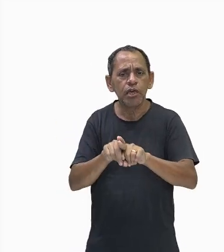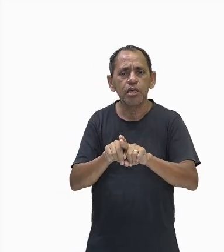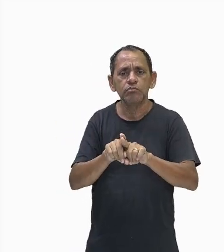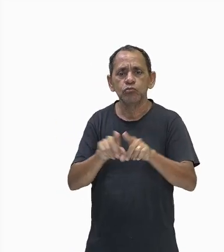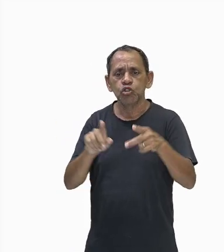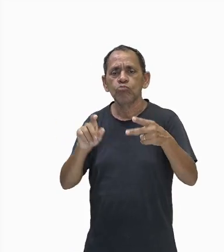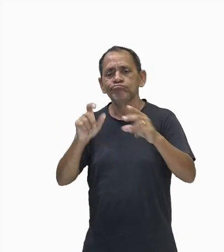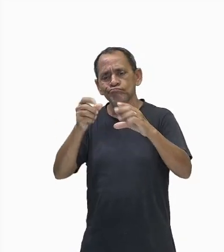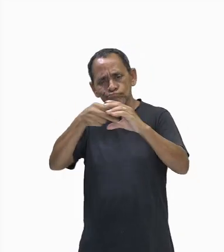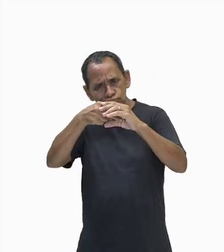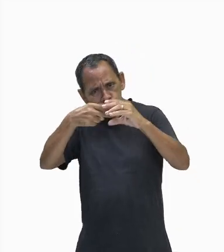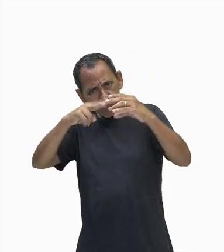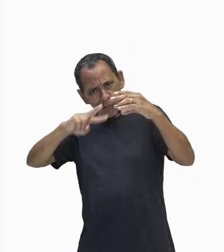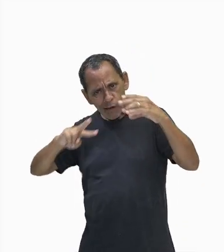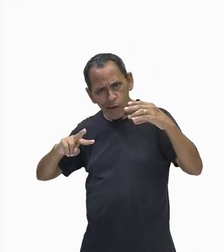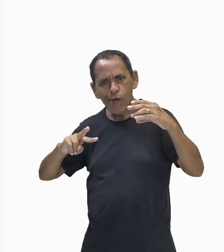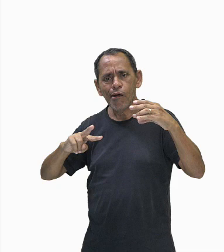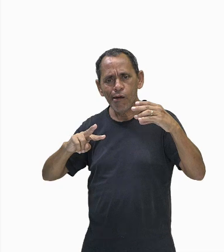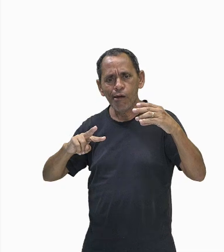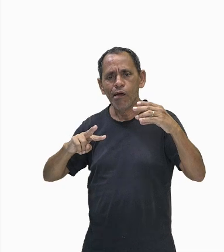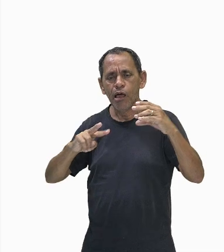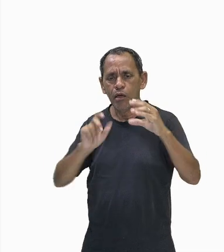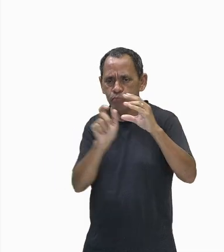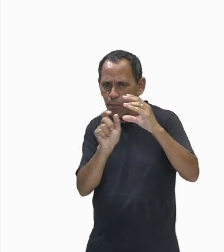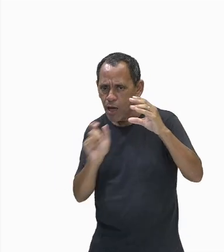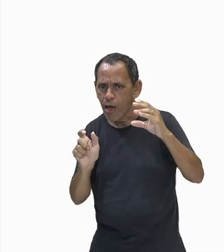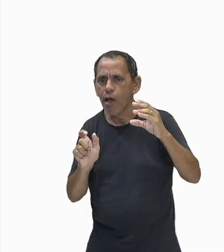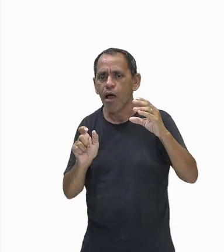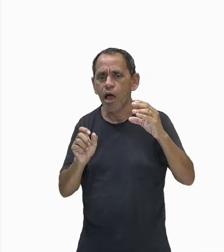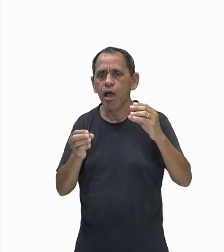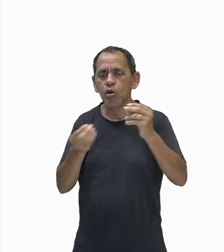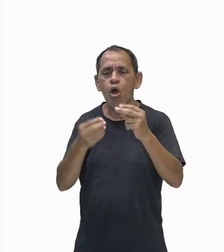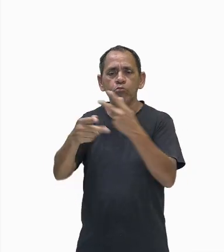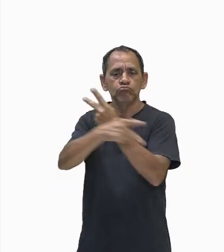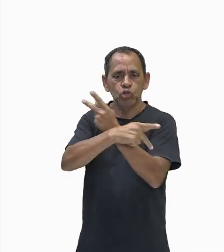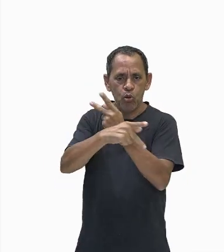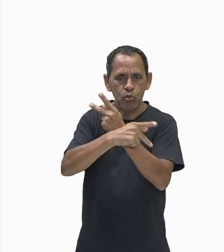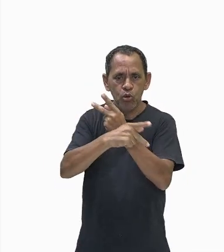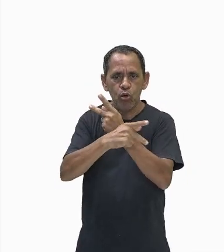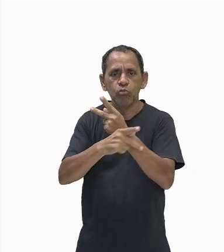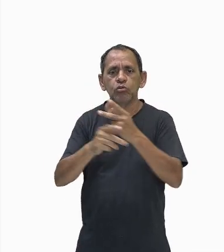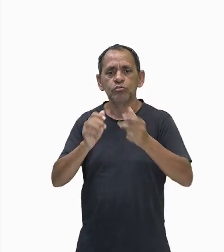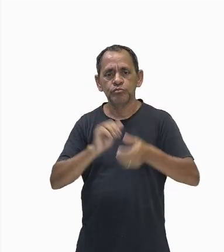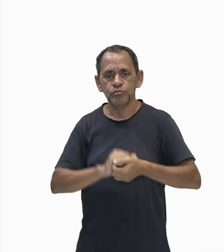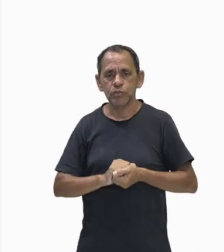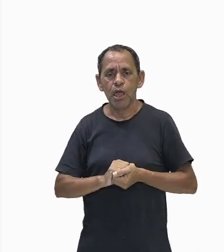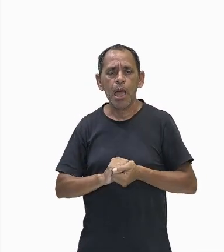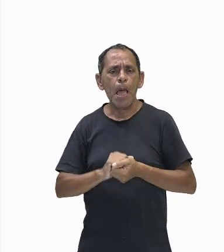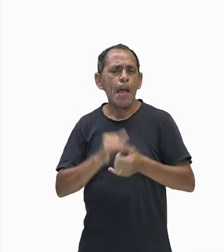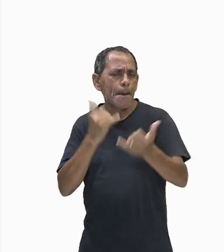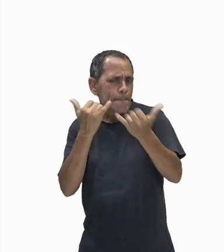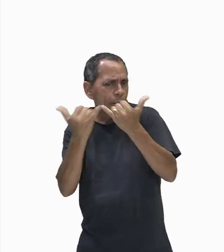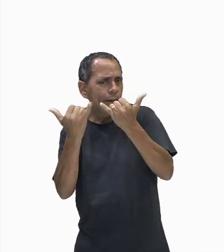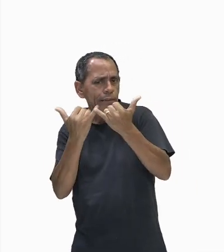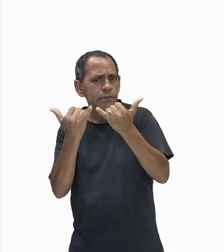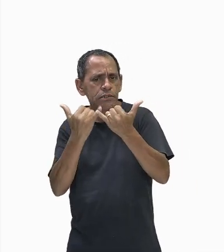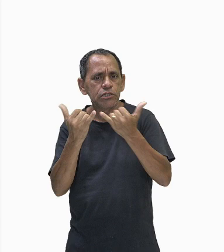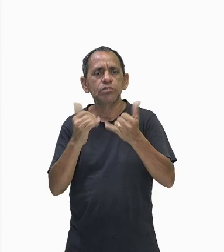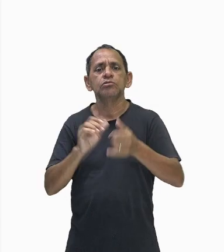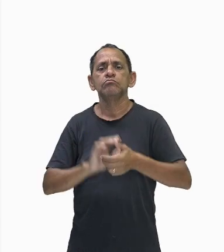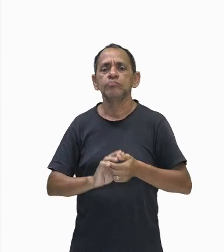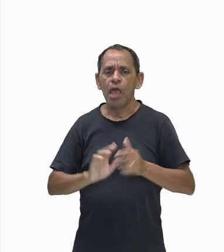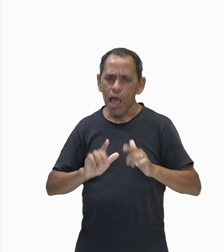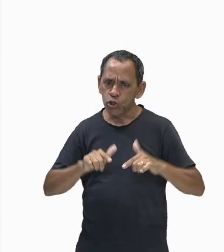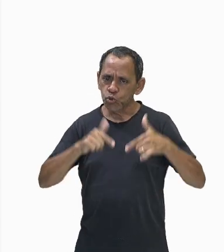tá, no mesmo loco em um cromossomo homólogo, que são cromossomos parecidos ali. Atuam